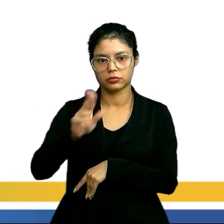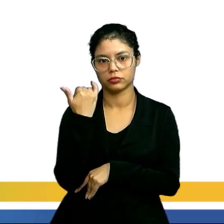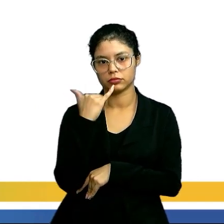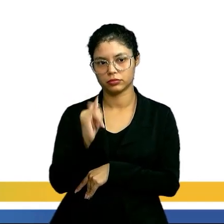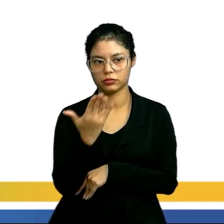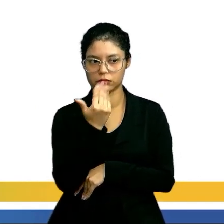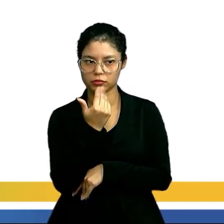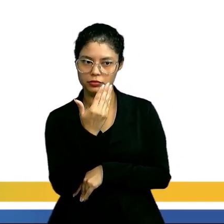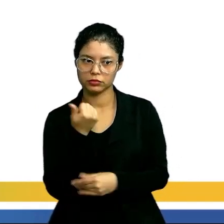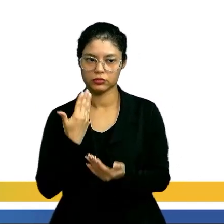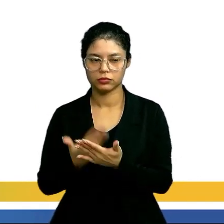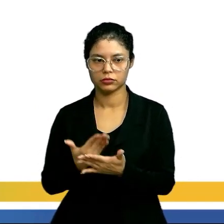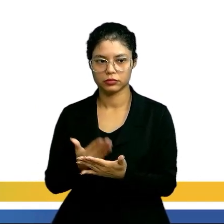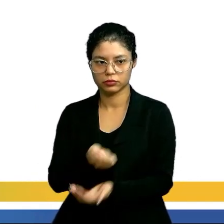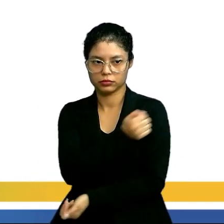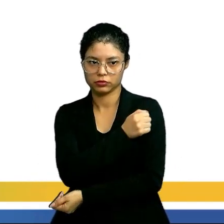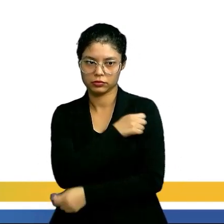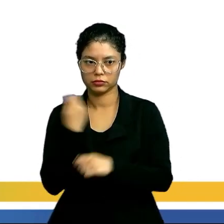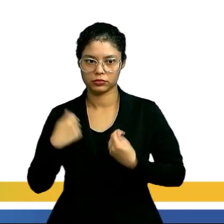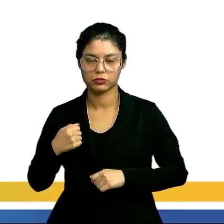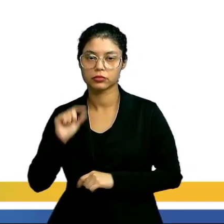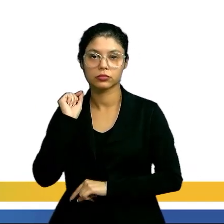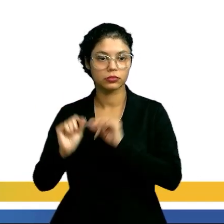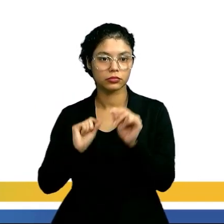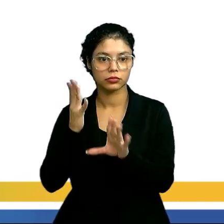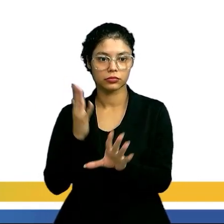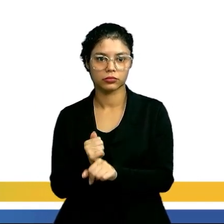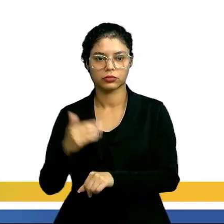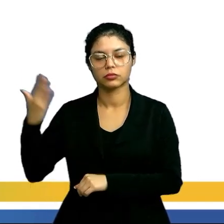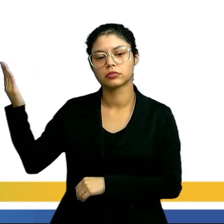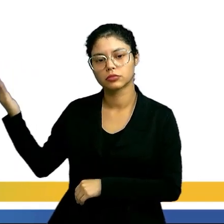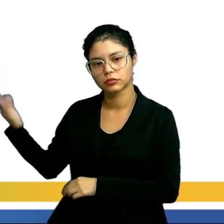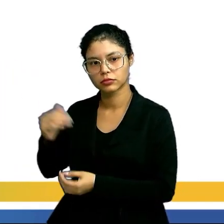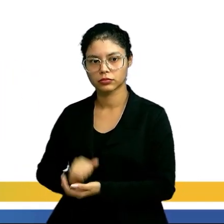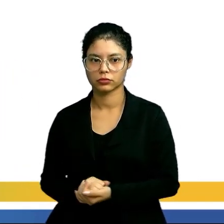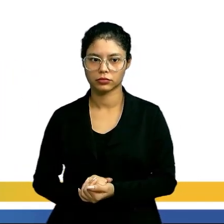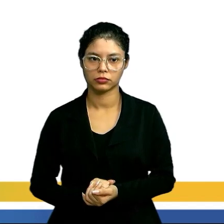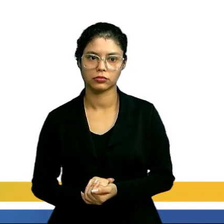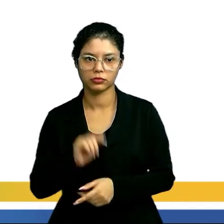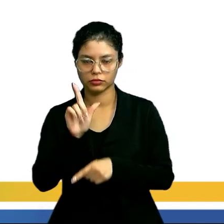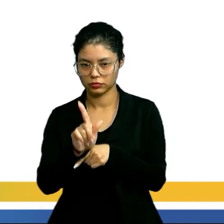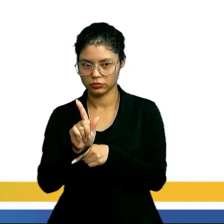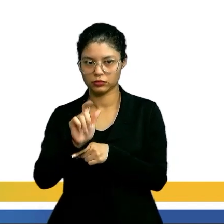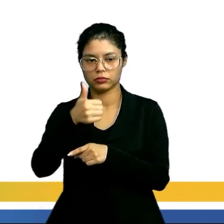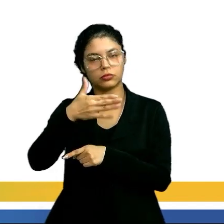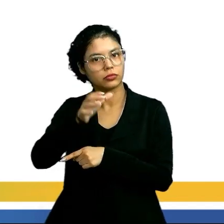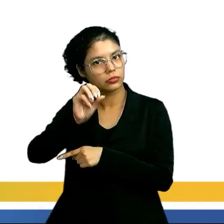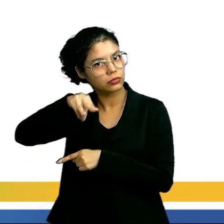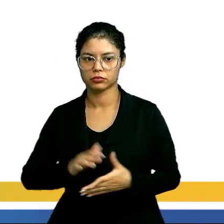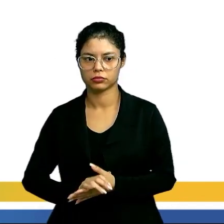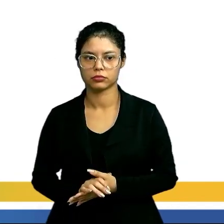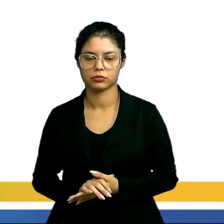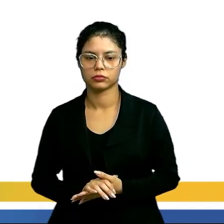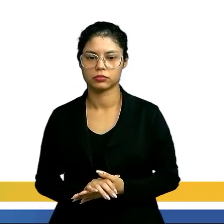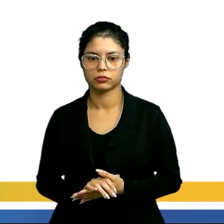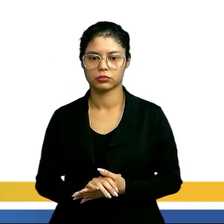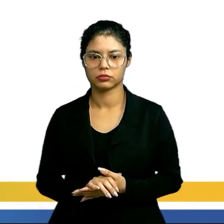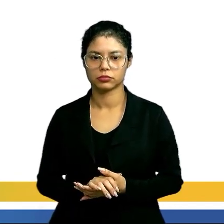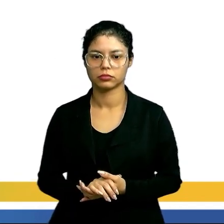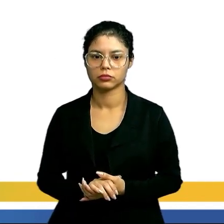Esquematizando isso, temos de entender que a energia mecânica é igual a energia cinética mais energia potencial. Lembrando que a energia potencial,